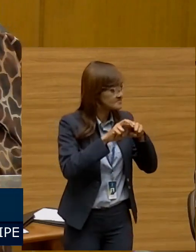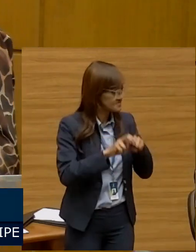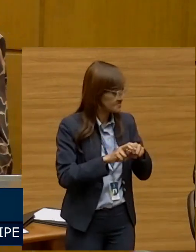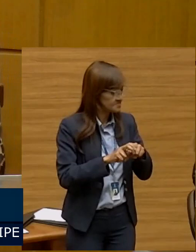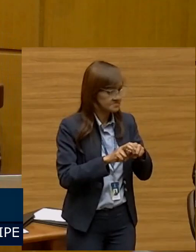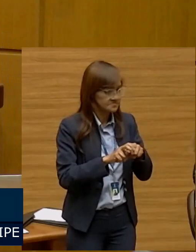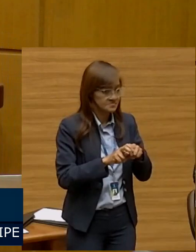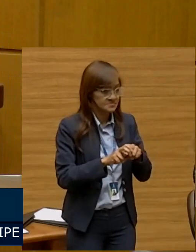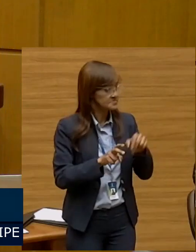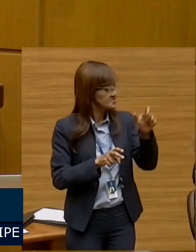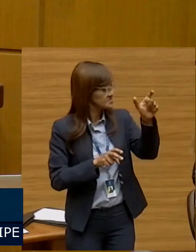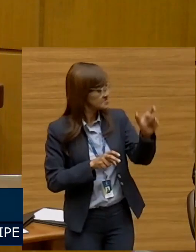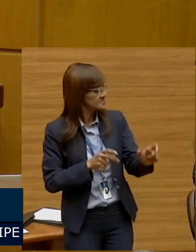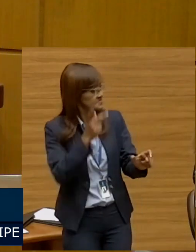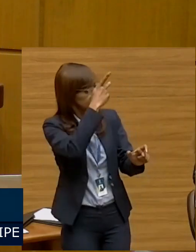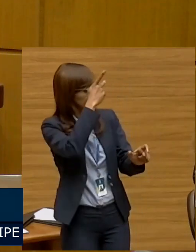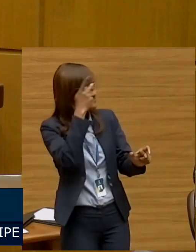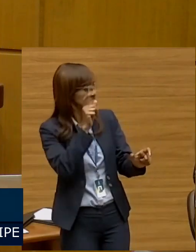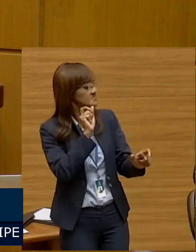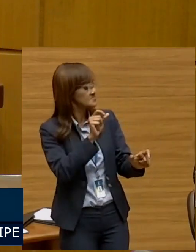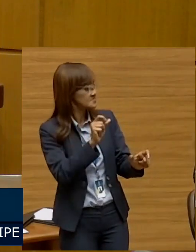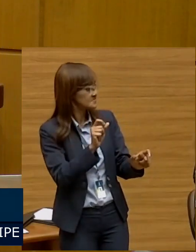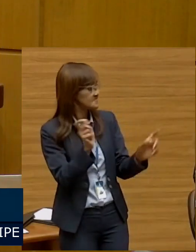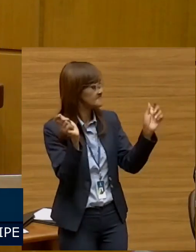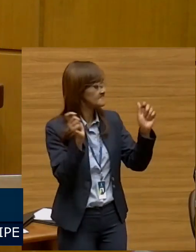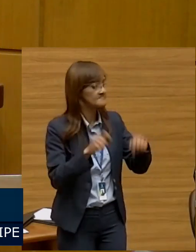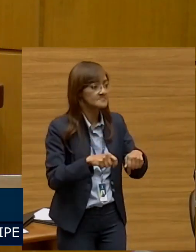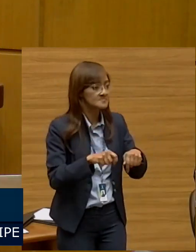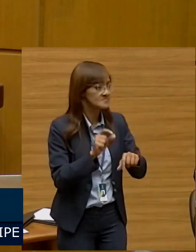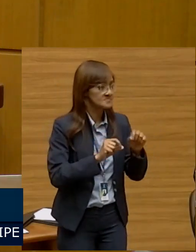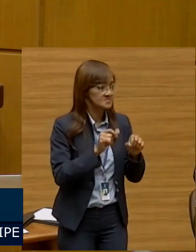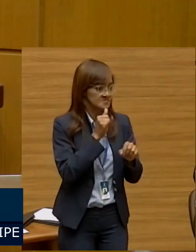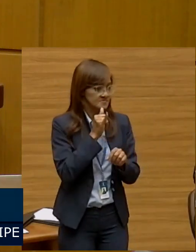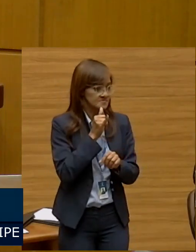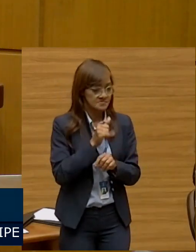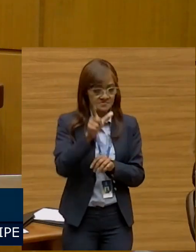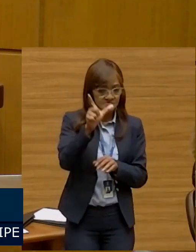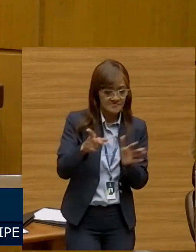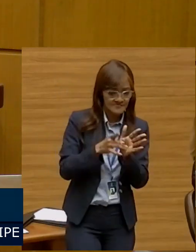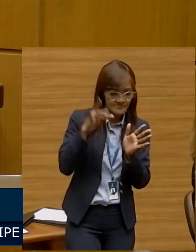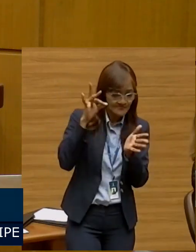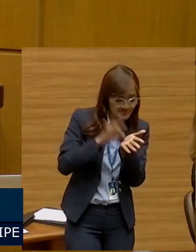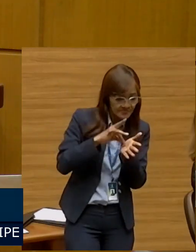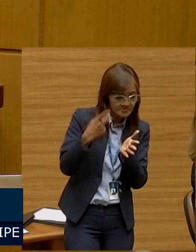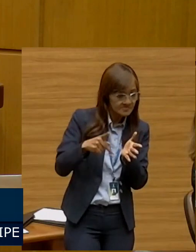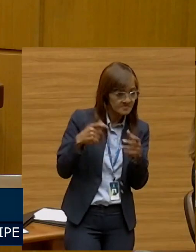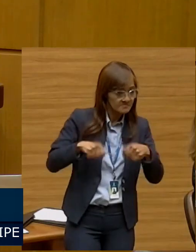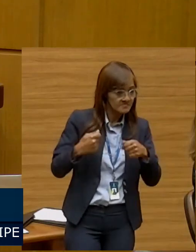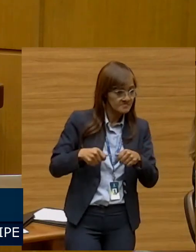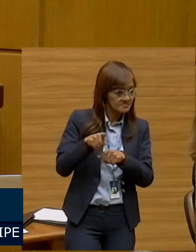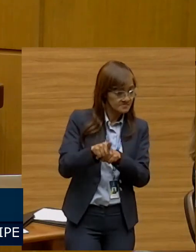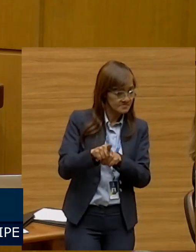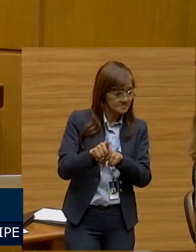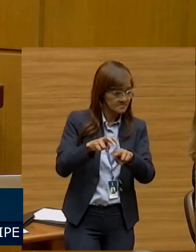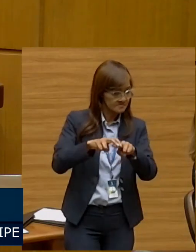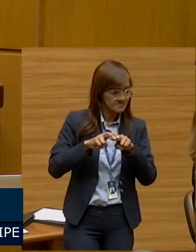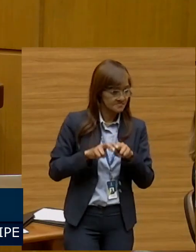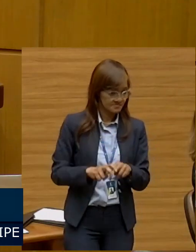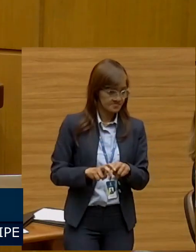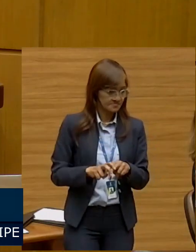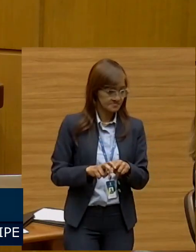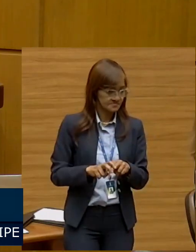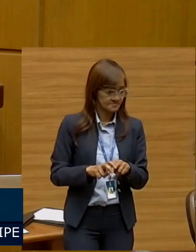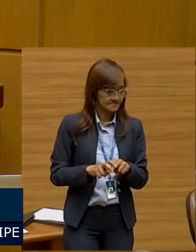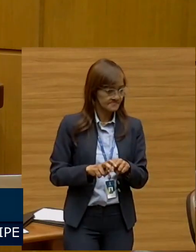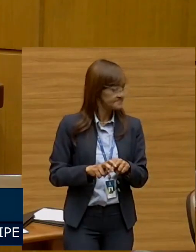desses sujeitos proporciona que eles sejam não reconhecidos como tal e suas necessidades passam a ser